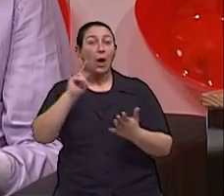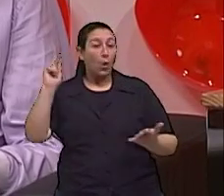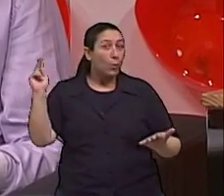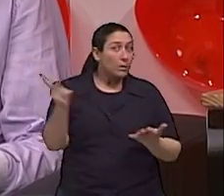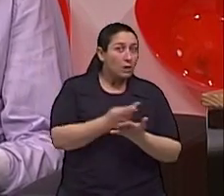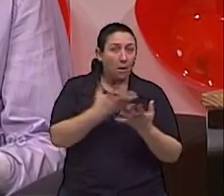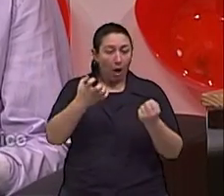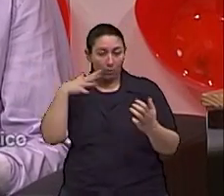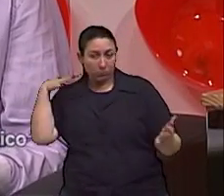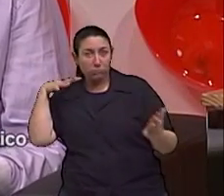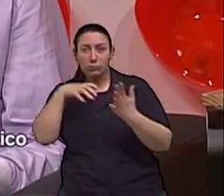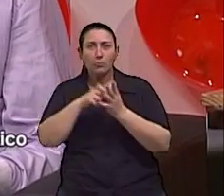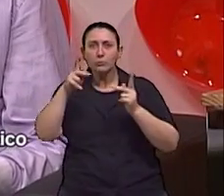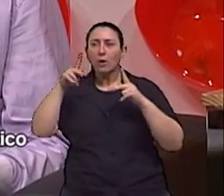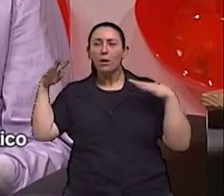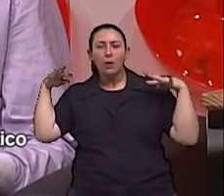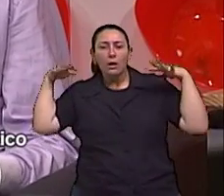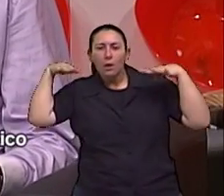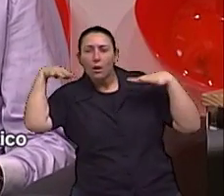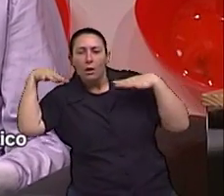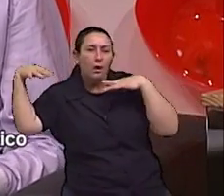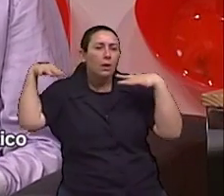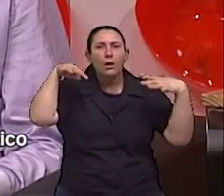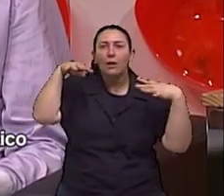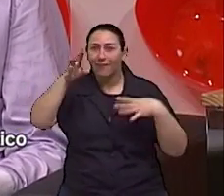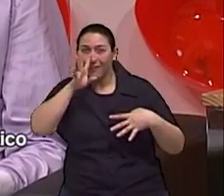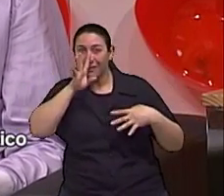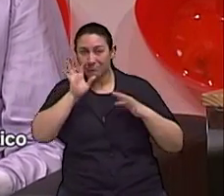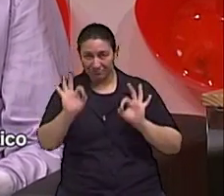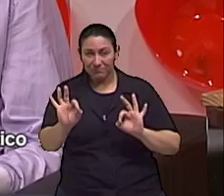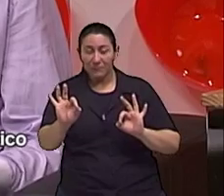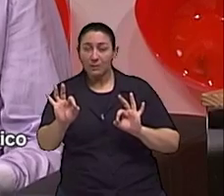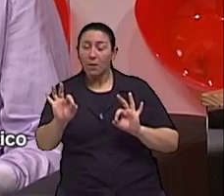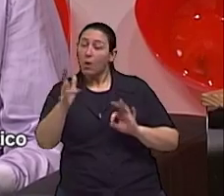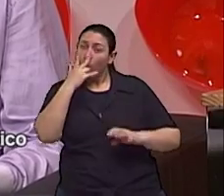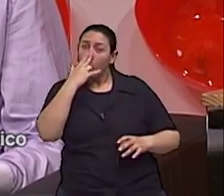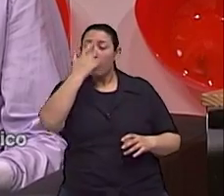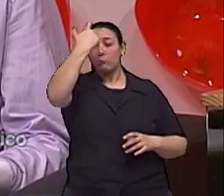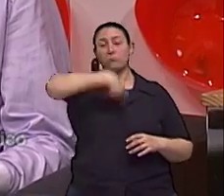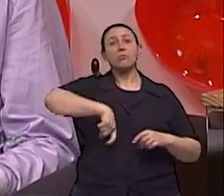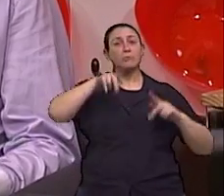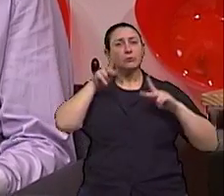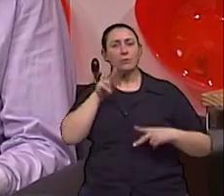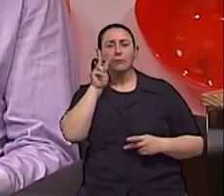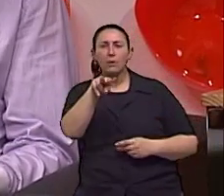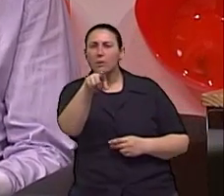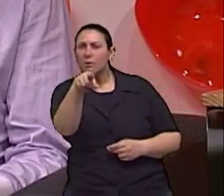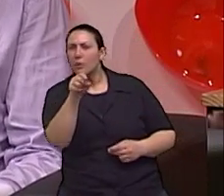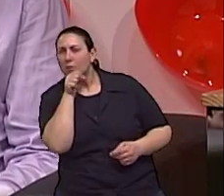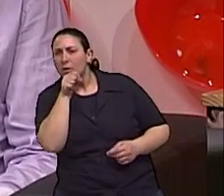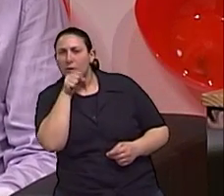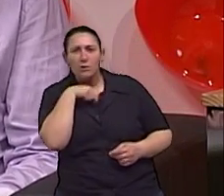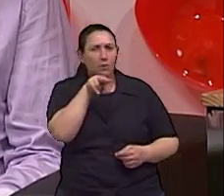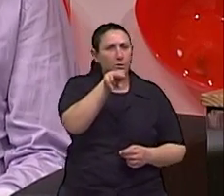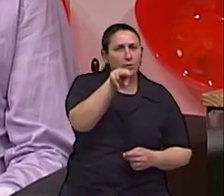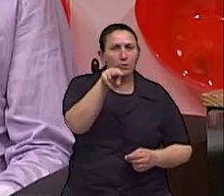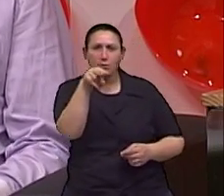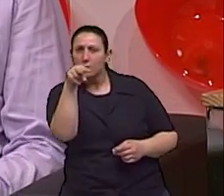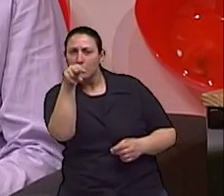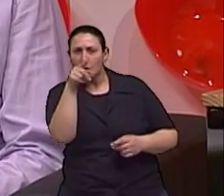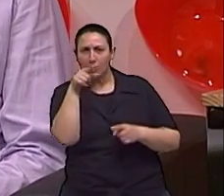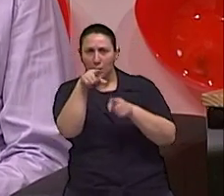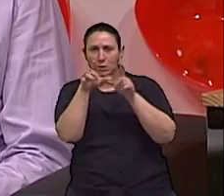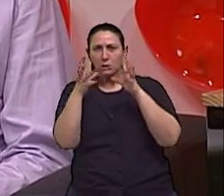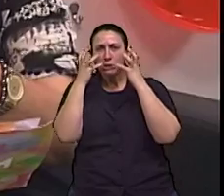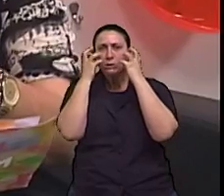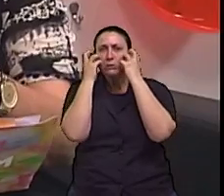vai assistir aquele acidente. E uma das coisas que leva as pessoas a fazerem isso é justamente a certeza de que não foi com elas que aconteceu. Quer dizer,